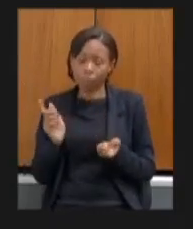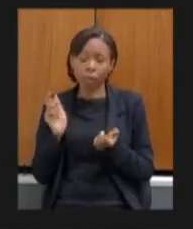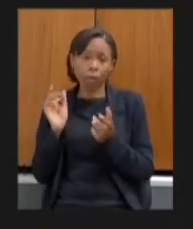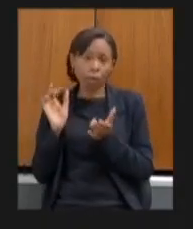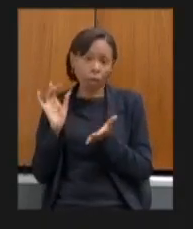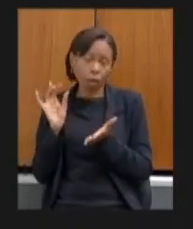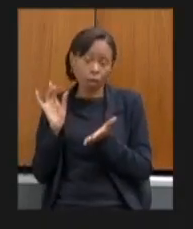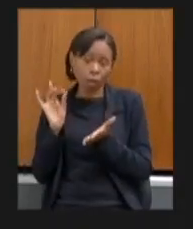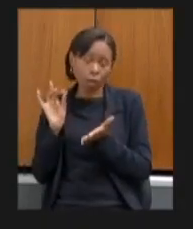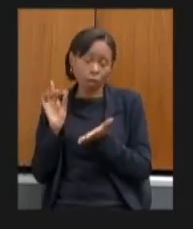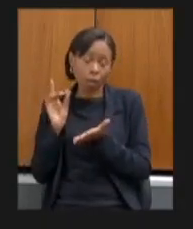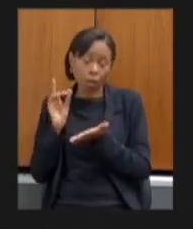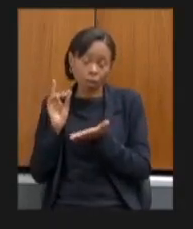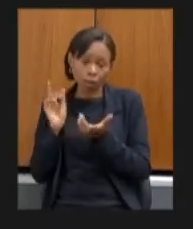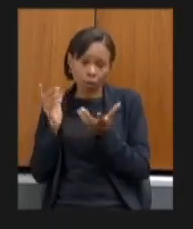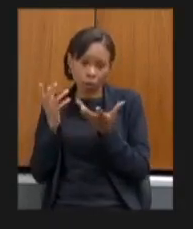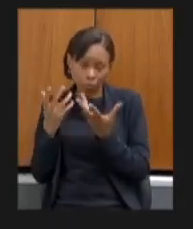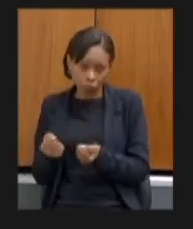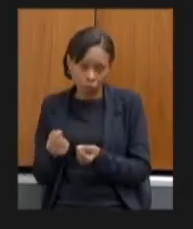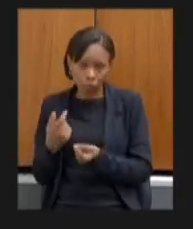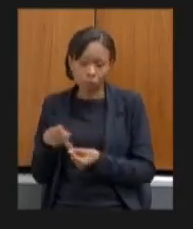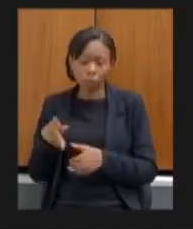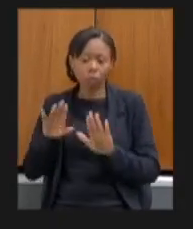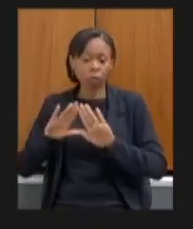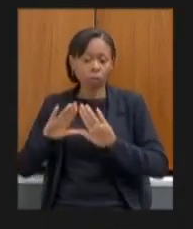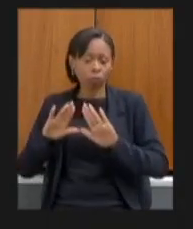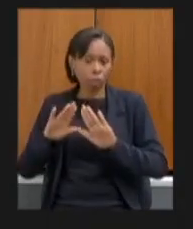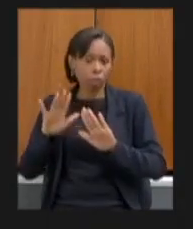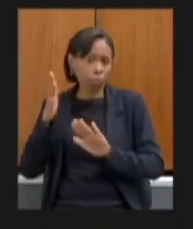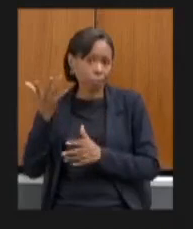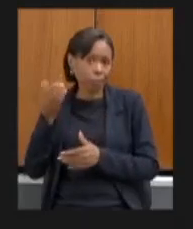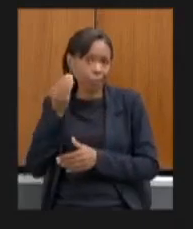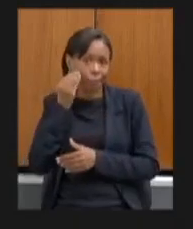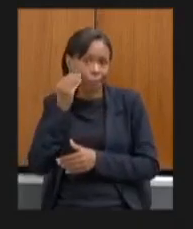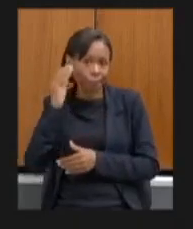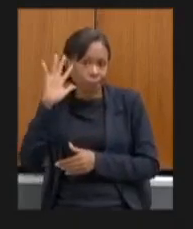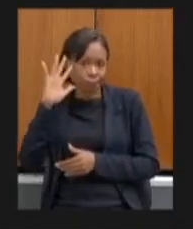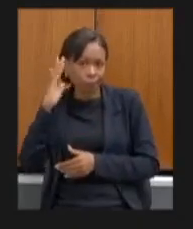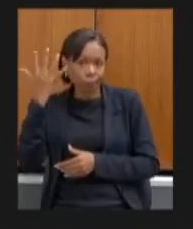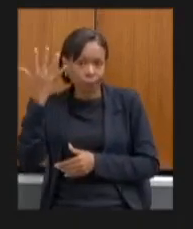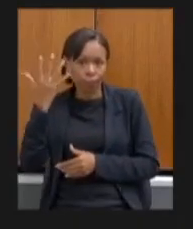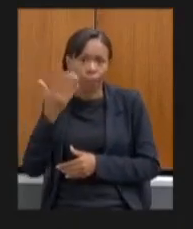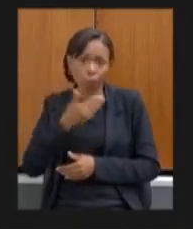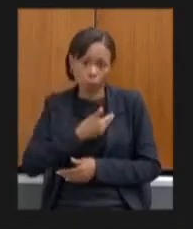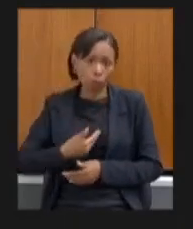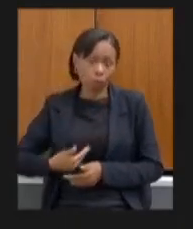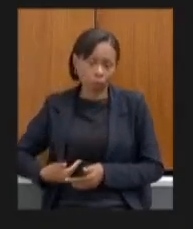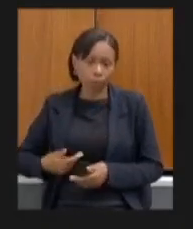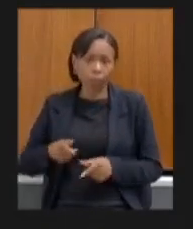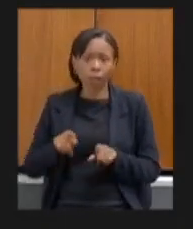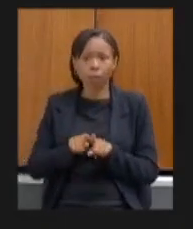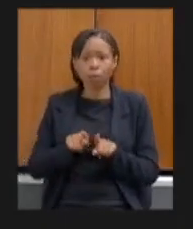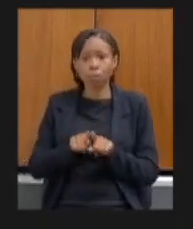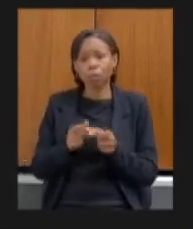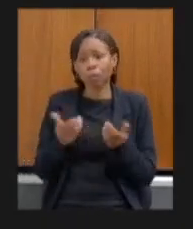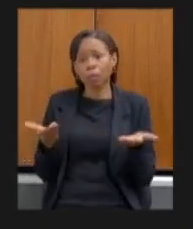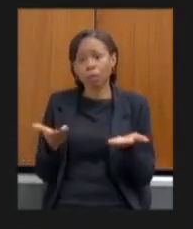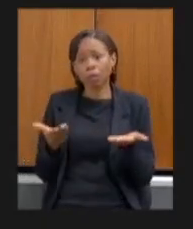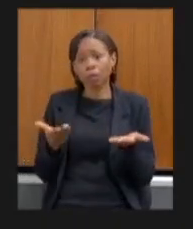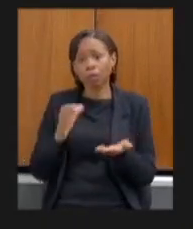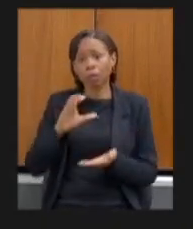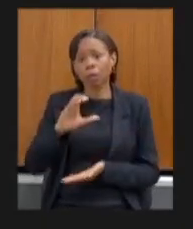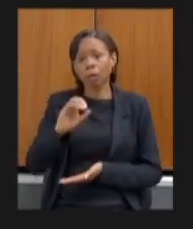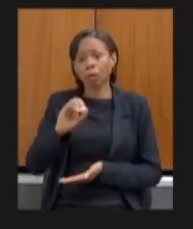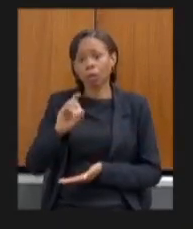forma de solucionar. Agora vem como forma dessa solução a venda da Codemig, parte